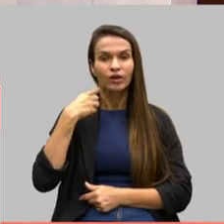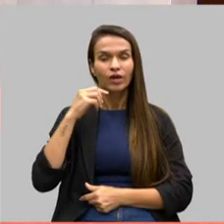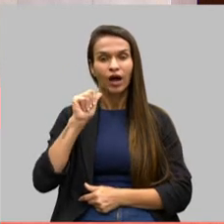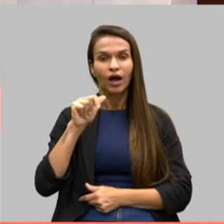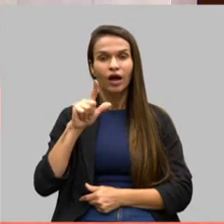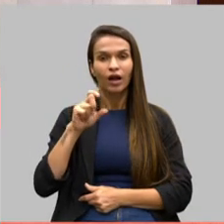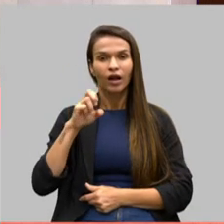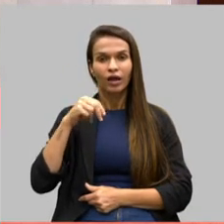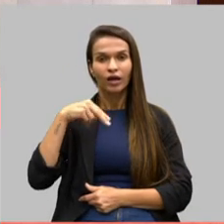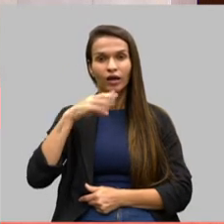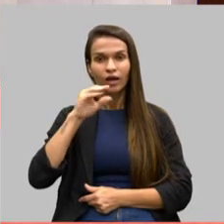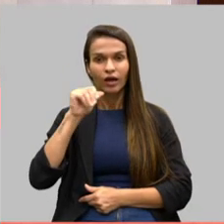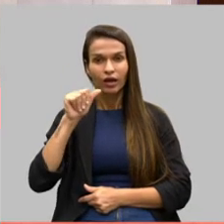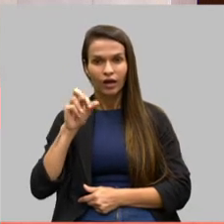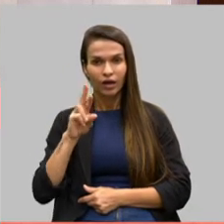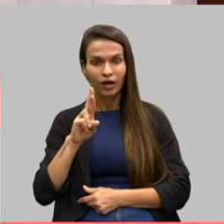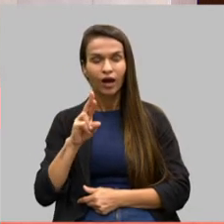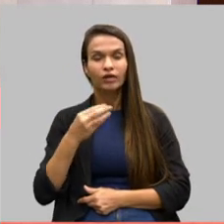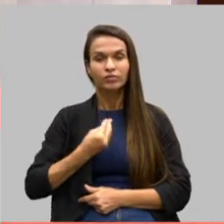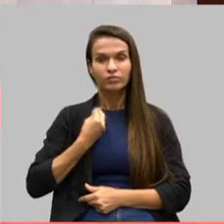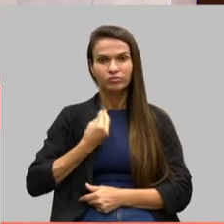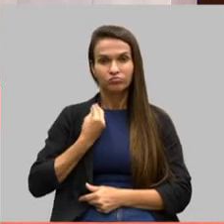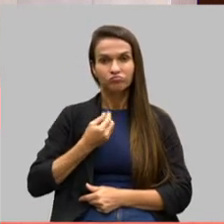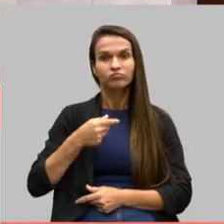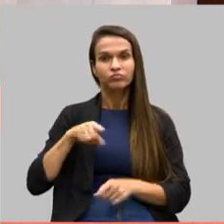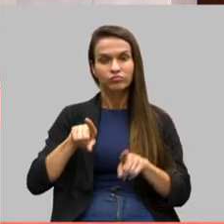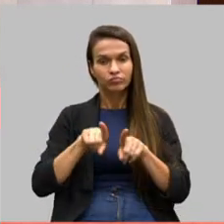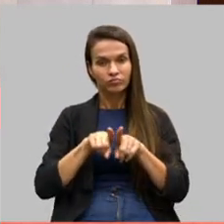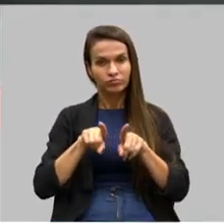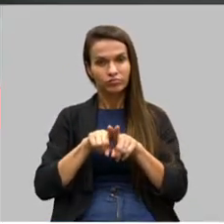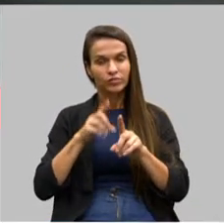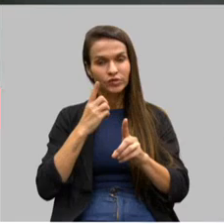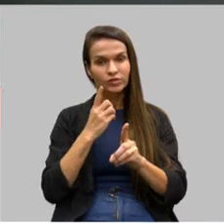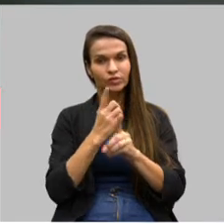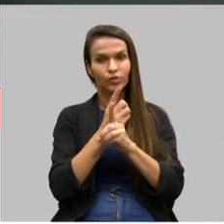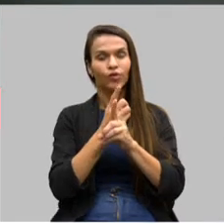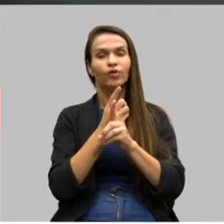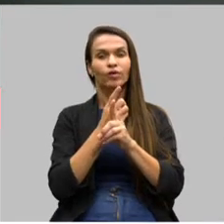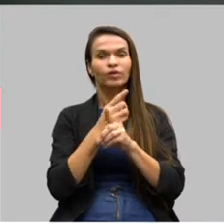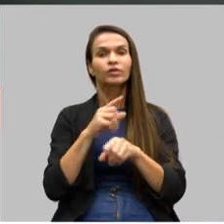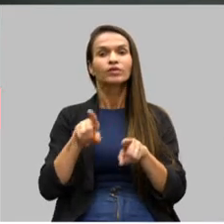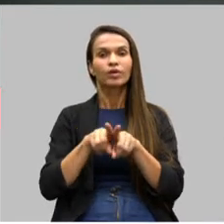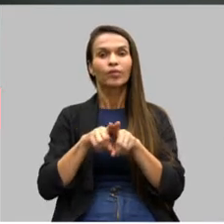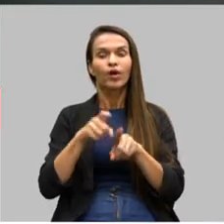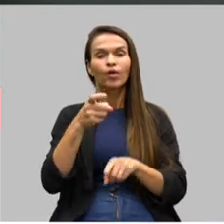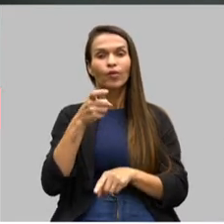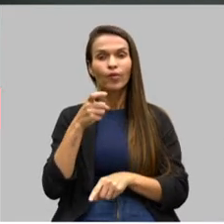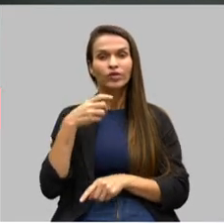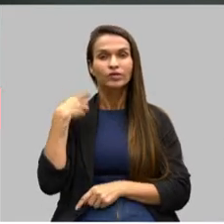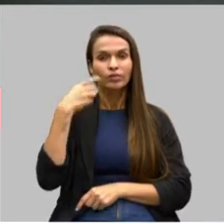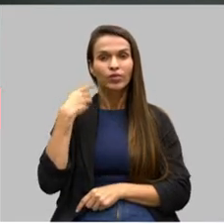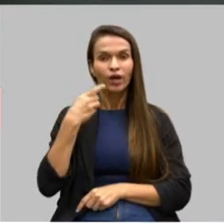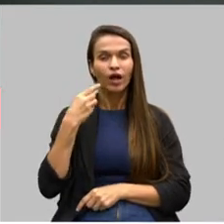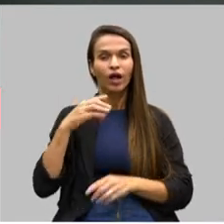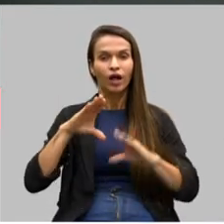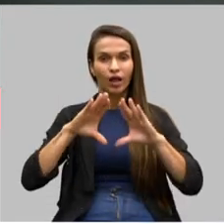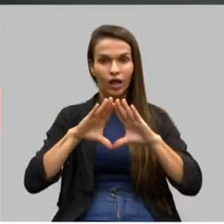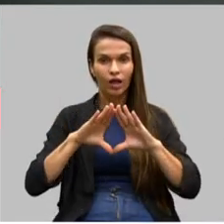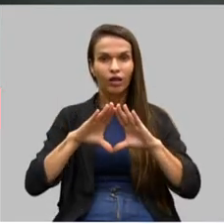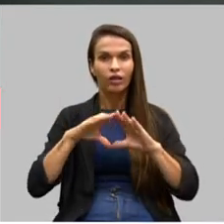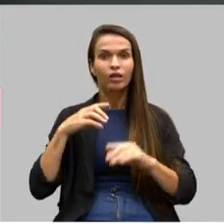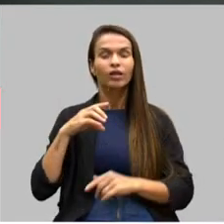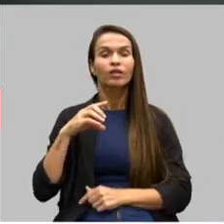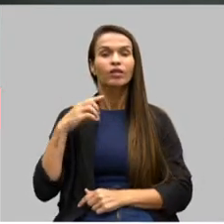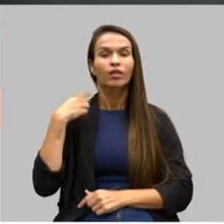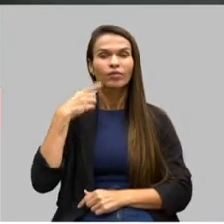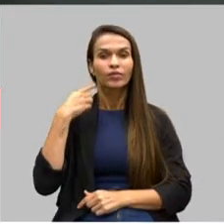da Silveira Júnior, que se faz presente também nesse encontro. Passou por aqui também o ex-deputado desta casa e deputado federal hoje,